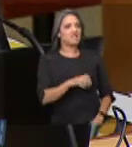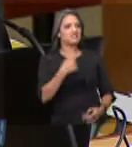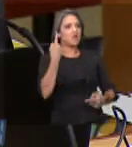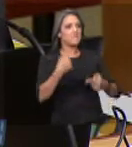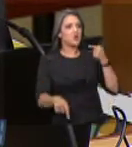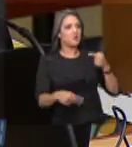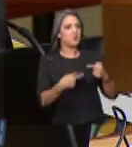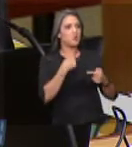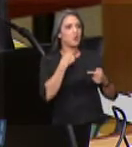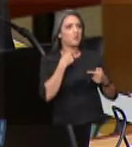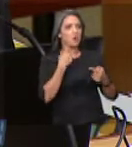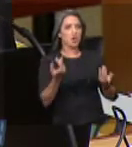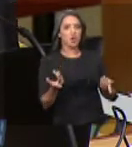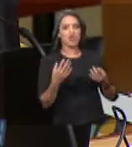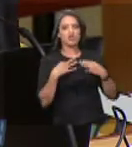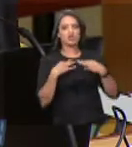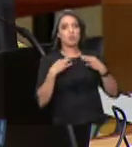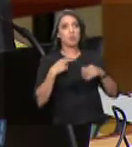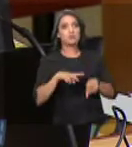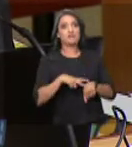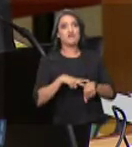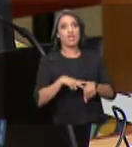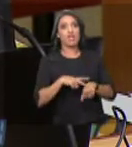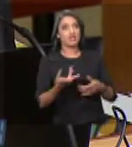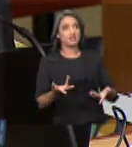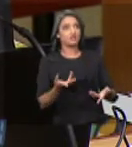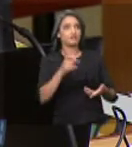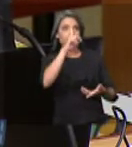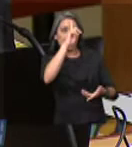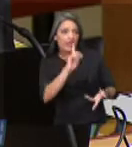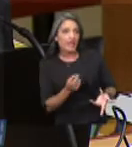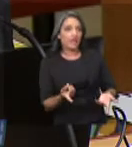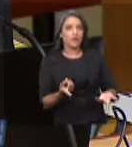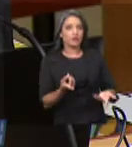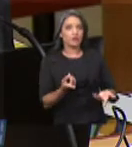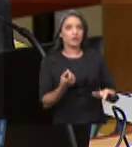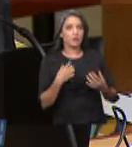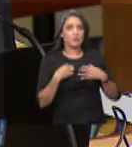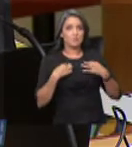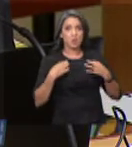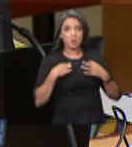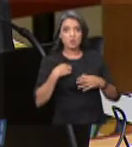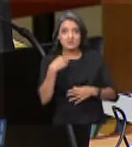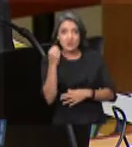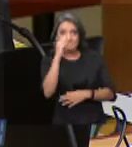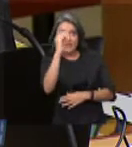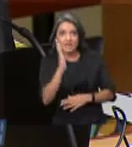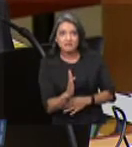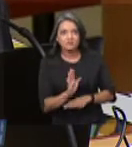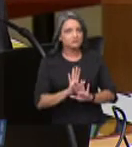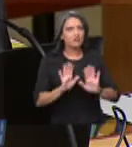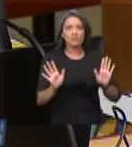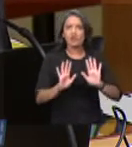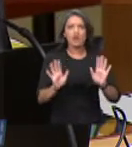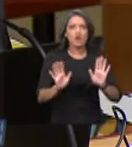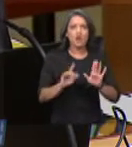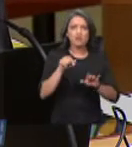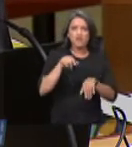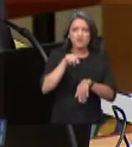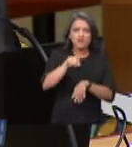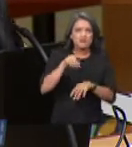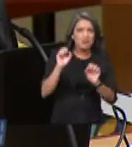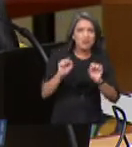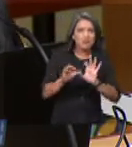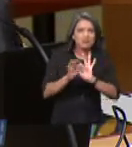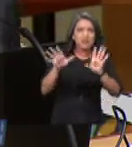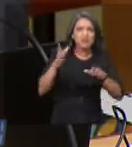proibiu é que vão de verde e amarelo com a camisa do Brasil obviamente o eleitor vai com